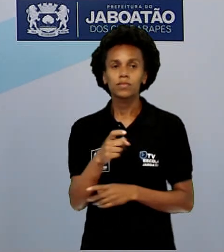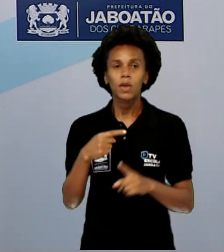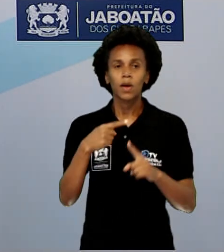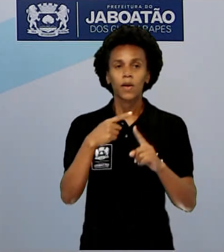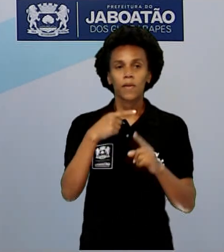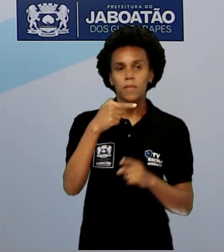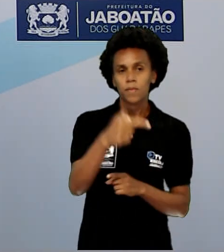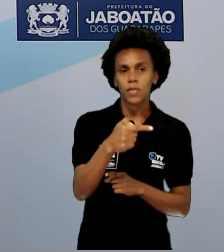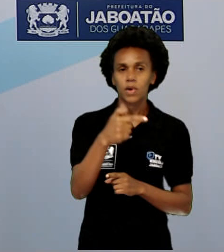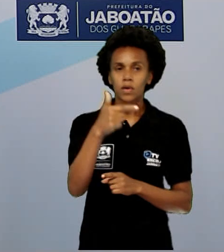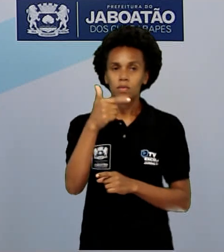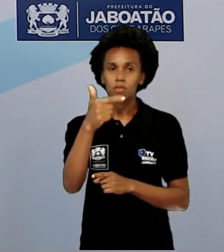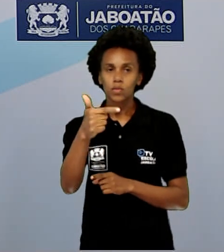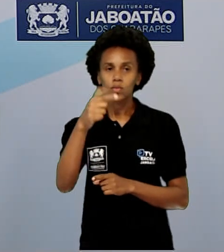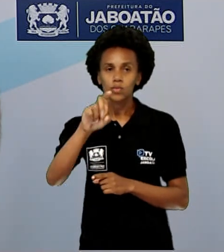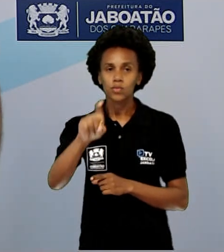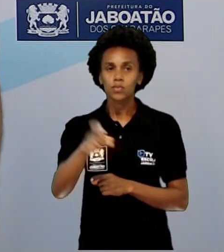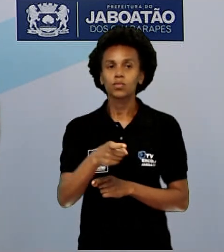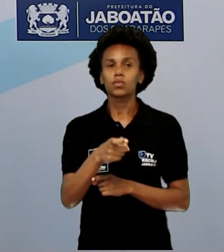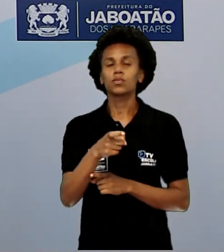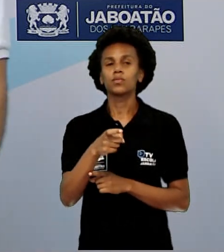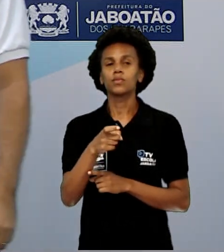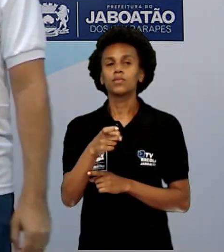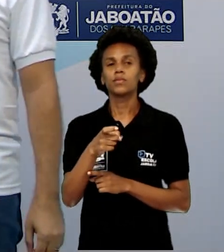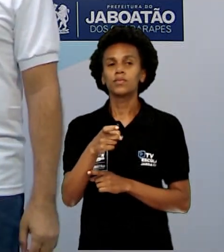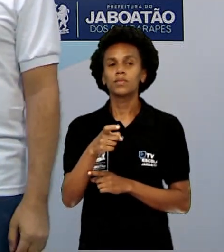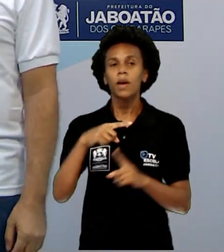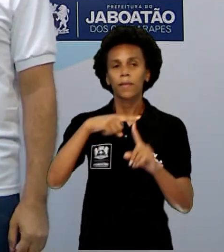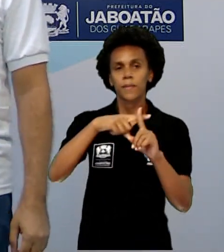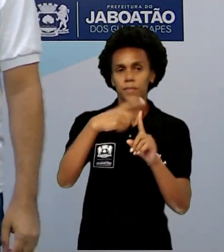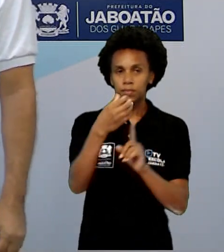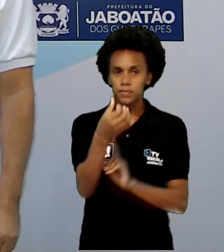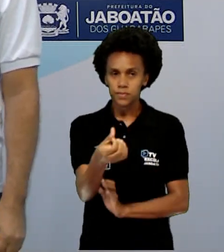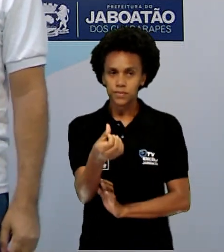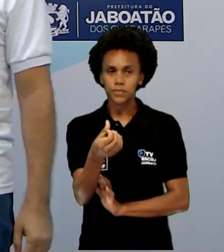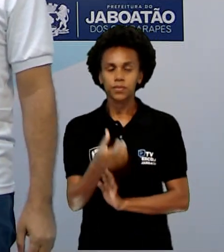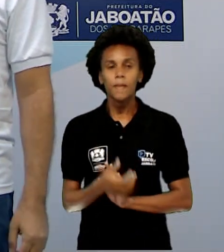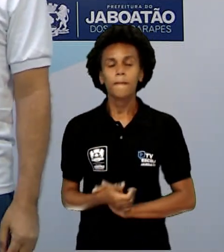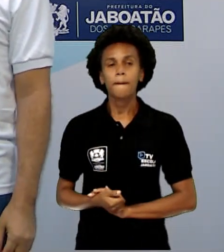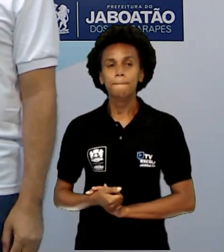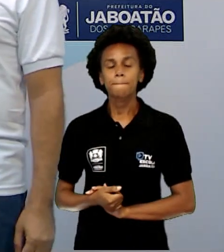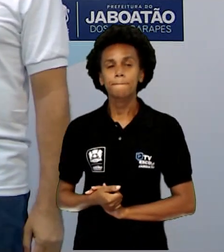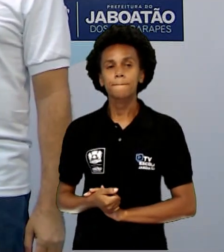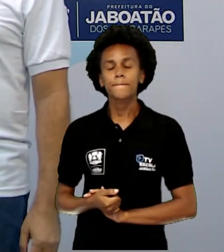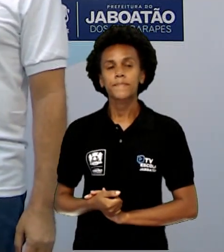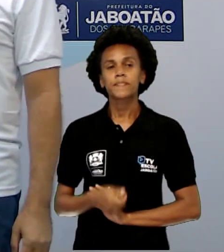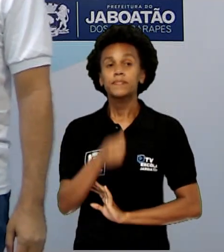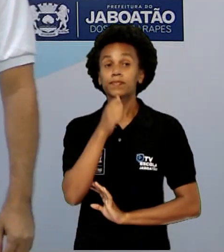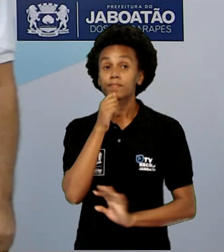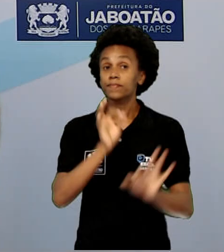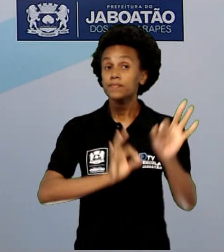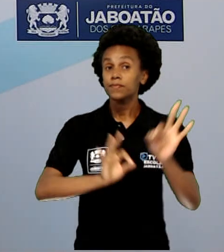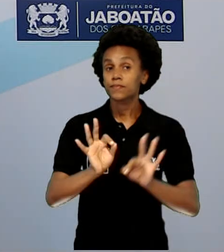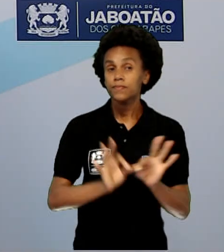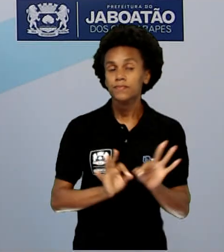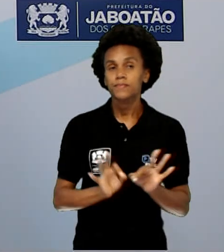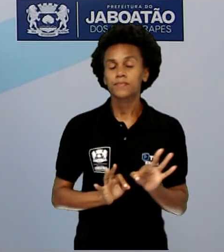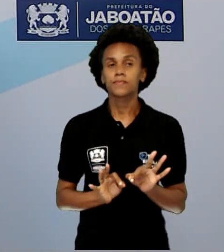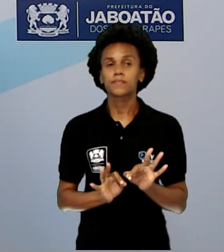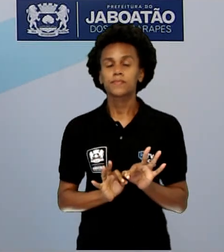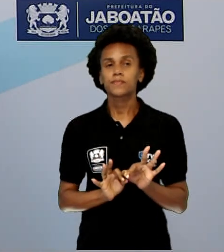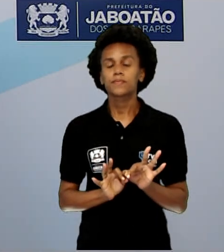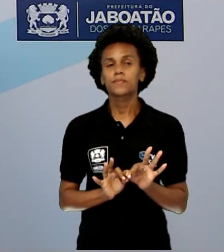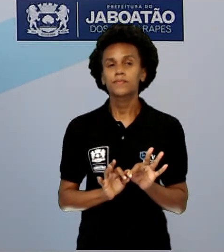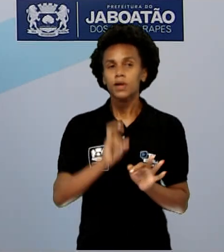2x. E o menos 2 vezes menos 3 dá mais 6. Ainda organizando, repete